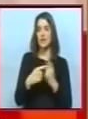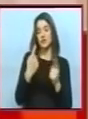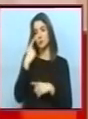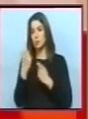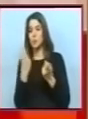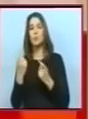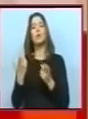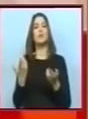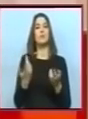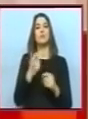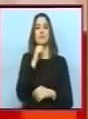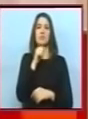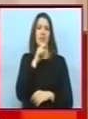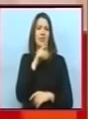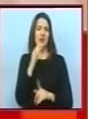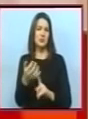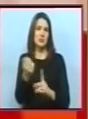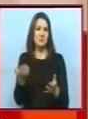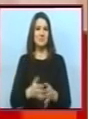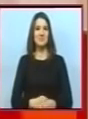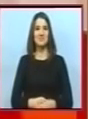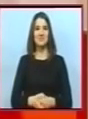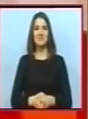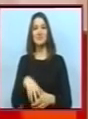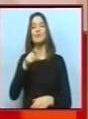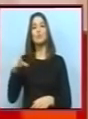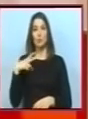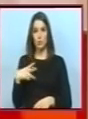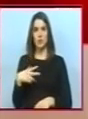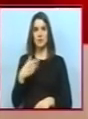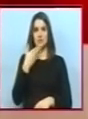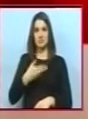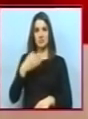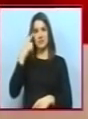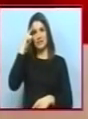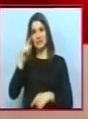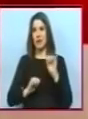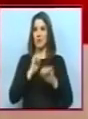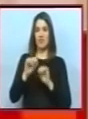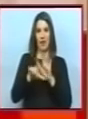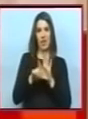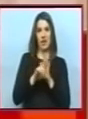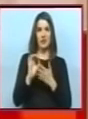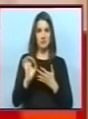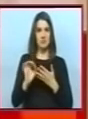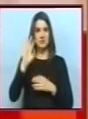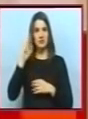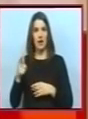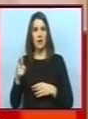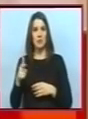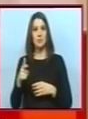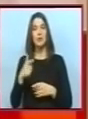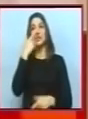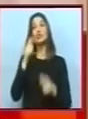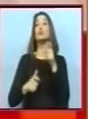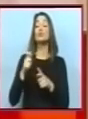mas chega-se lá. Alexandra, e os portugueses conhecem a lei? Os portugueses, eu acho que os portugueses acham